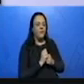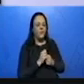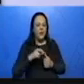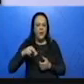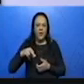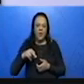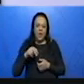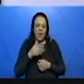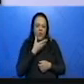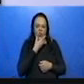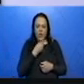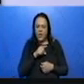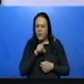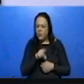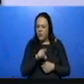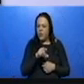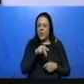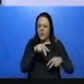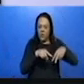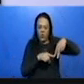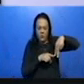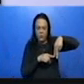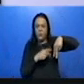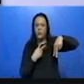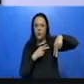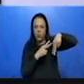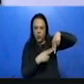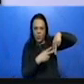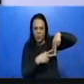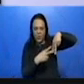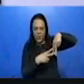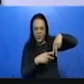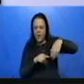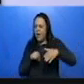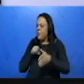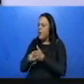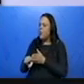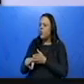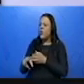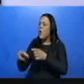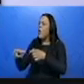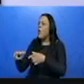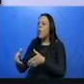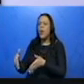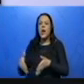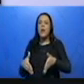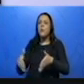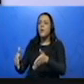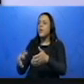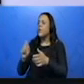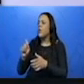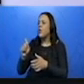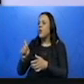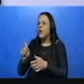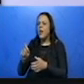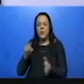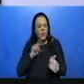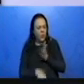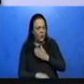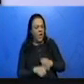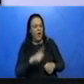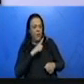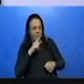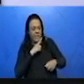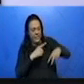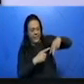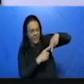só, mas ele estava procurando. Para que lado ele foi? Aí ele pergunta, você tem duas pernas?